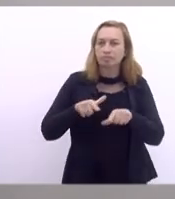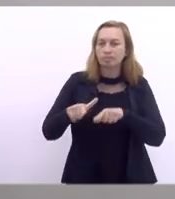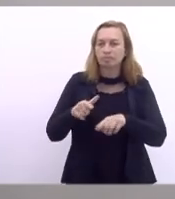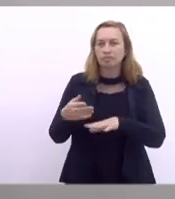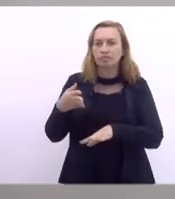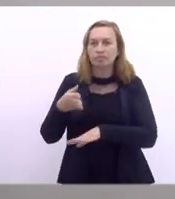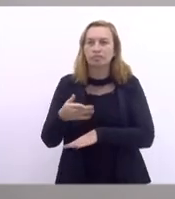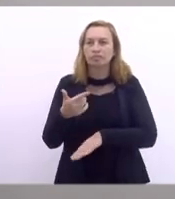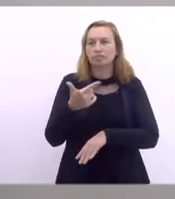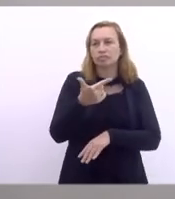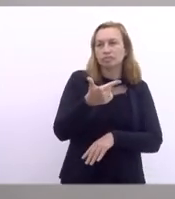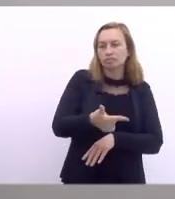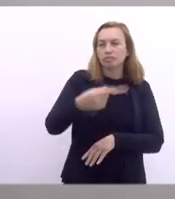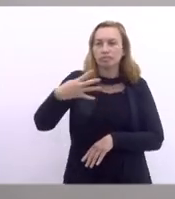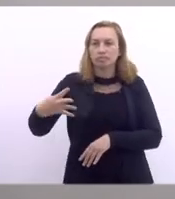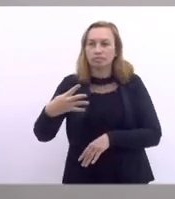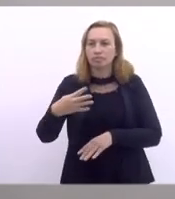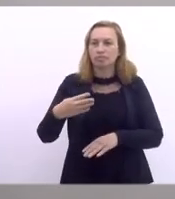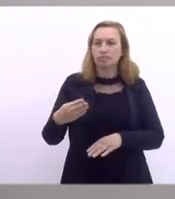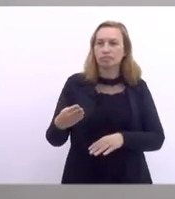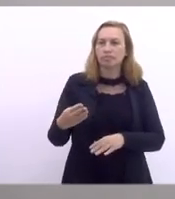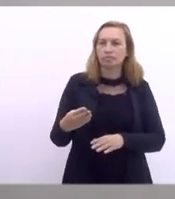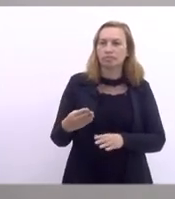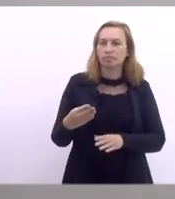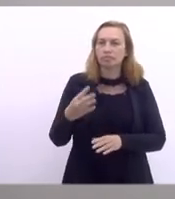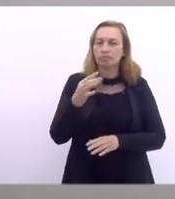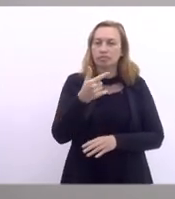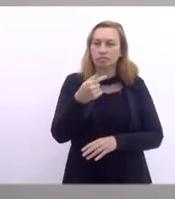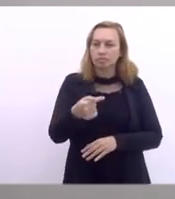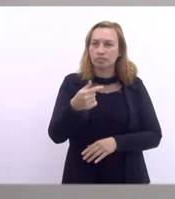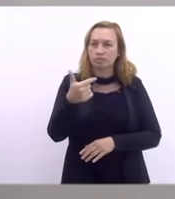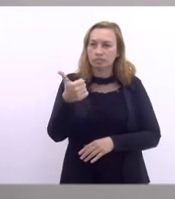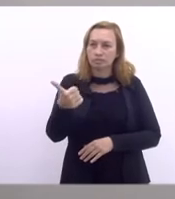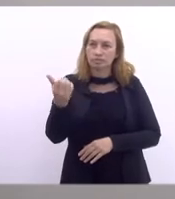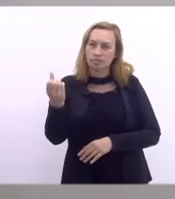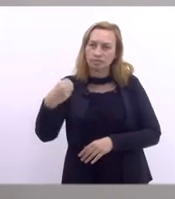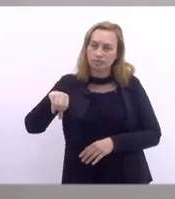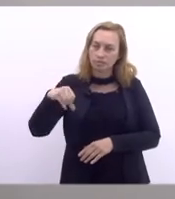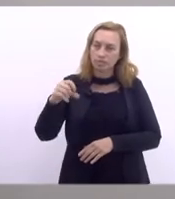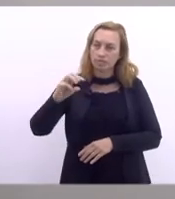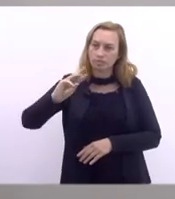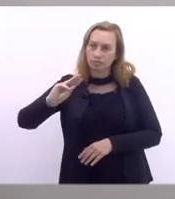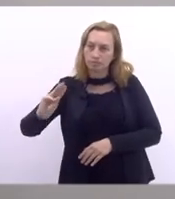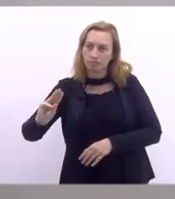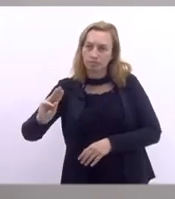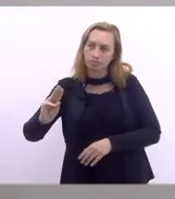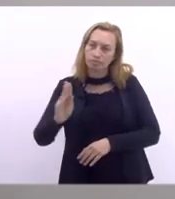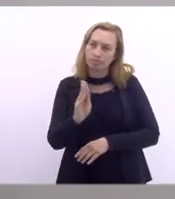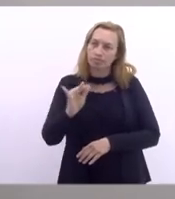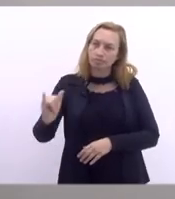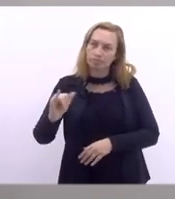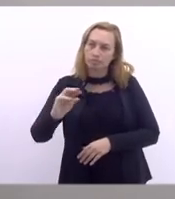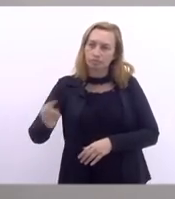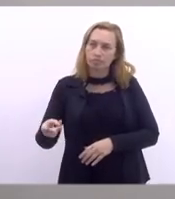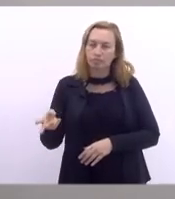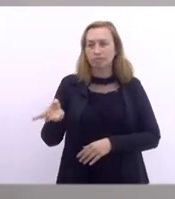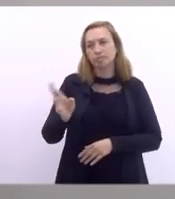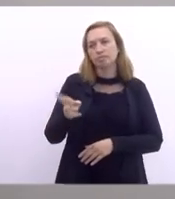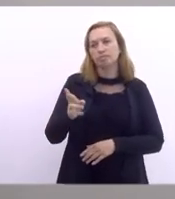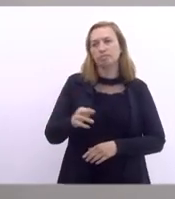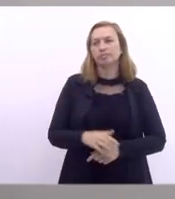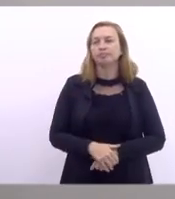24 uma Estimativa de desembolsos na ordem de 719 bilhões de reais estão no próprio